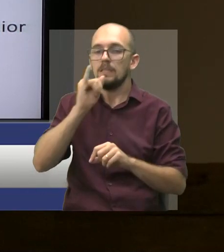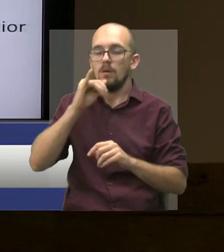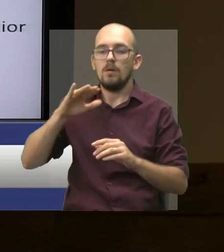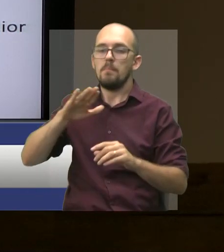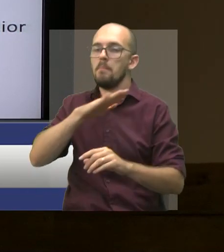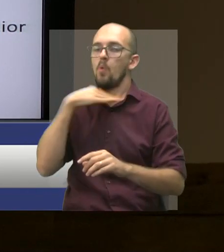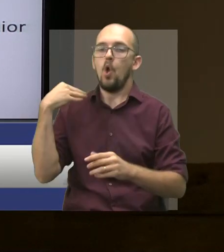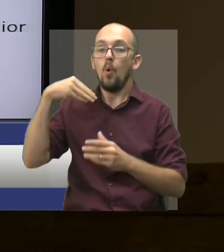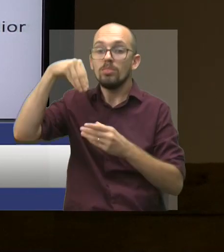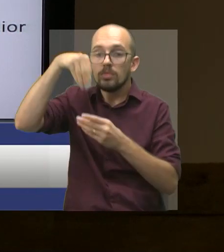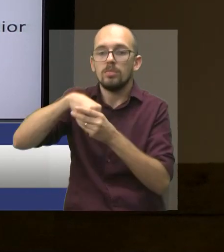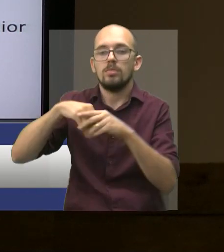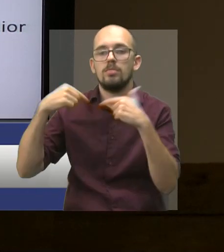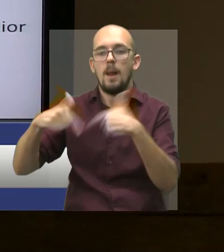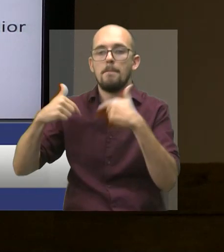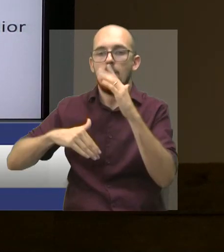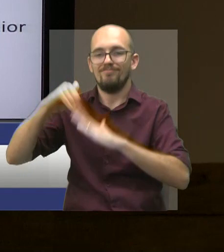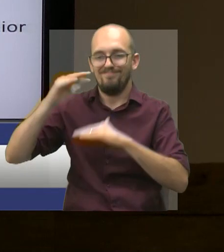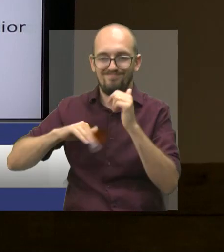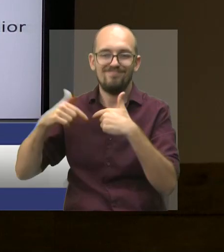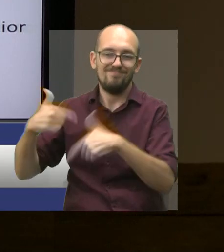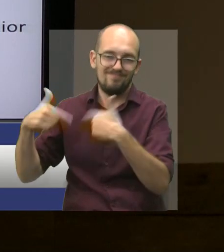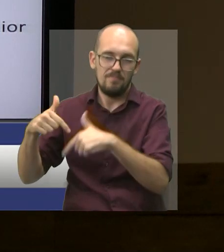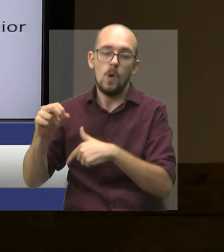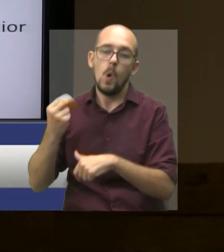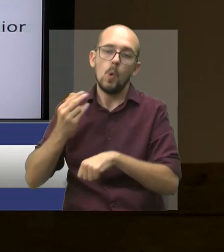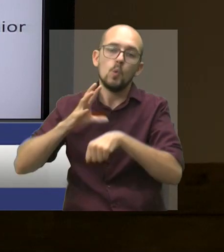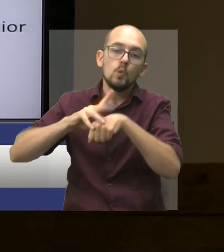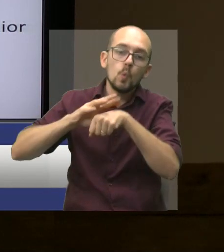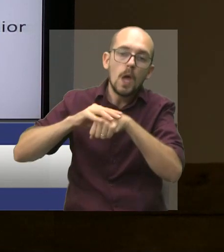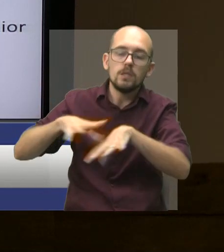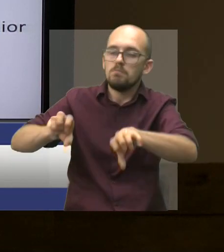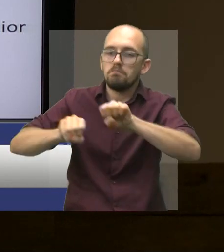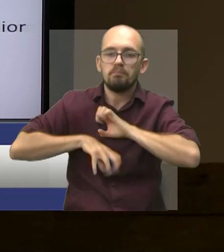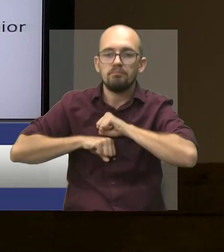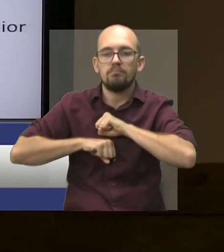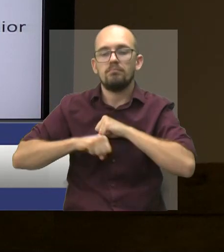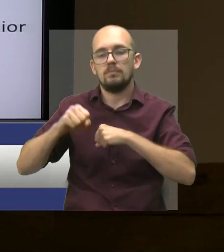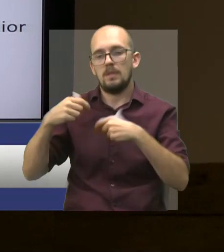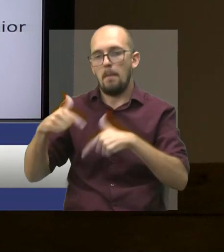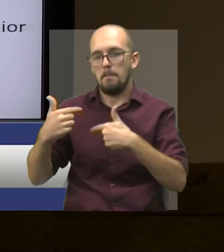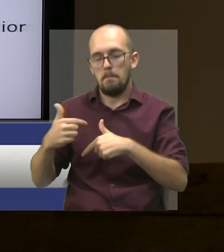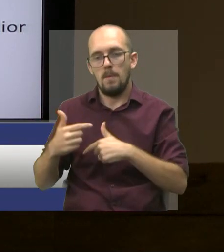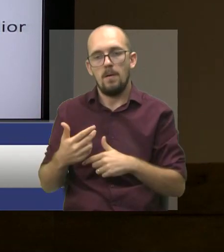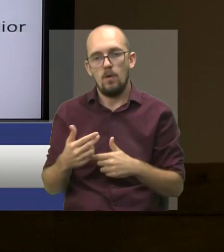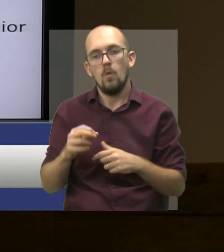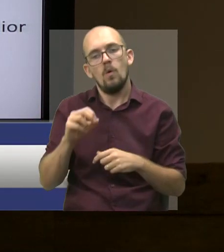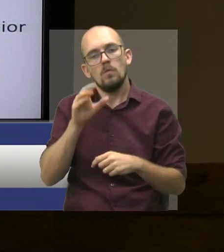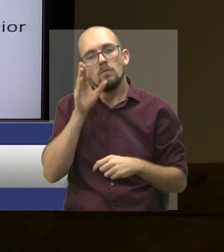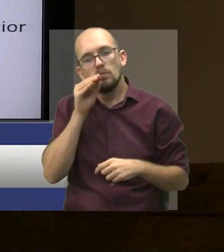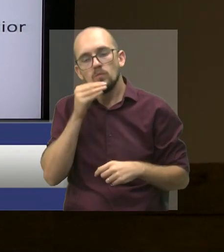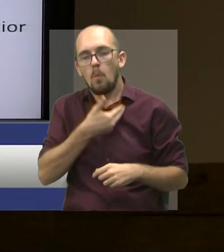trabalho, doenças profissionais e doenças do trabalho, tanto no regime geral como do servidor público.